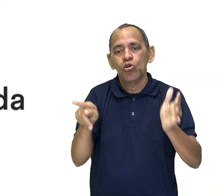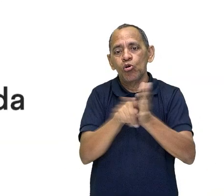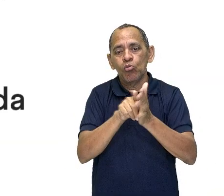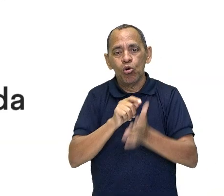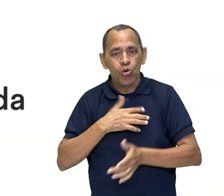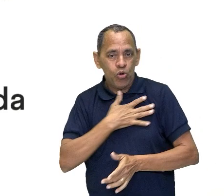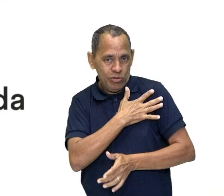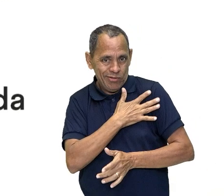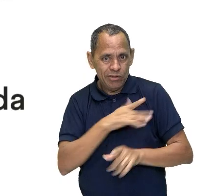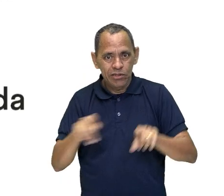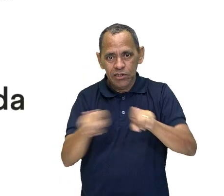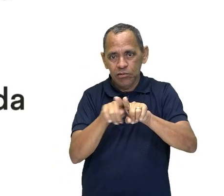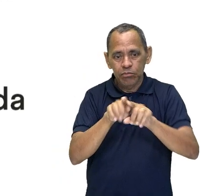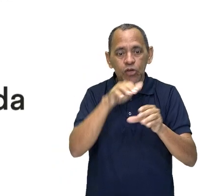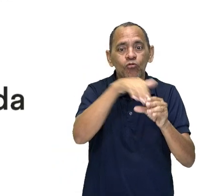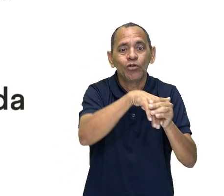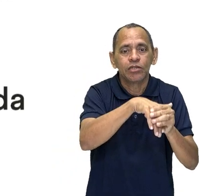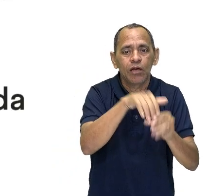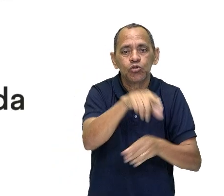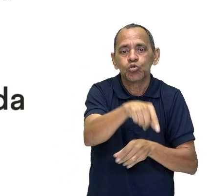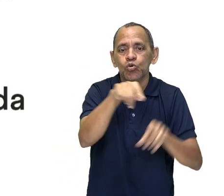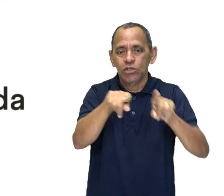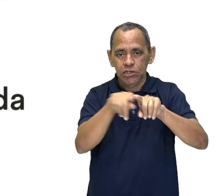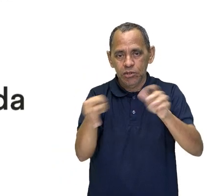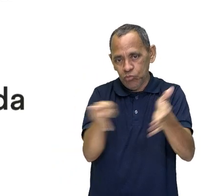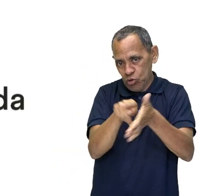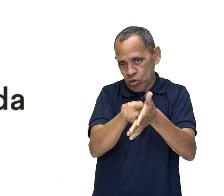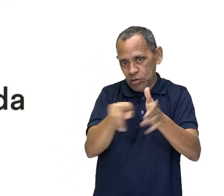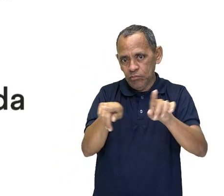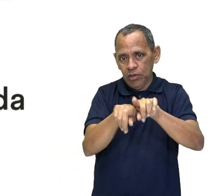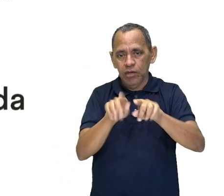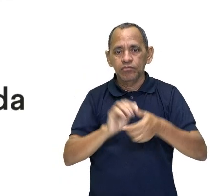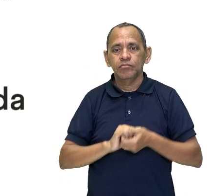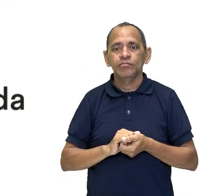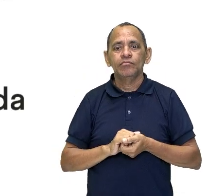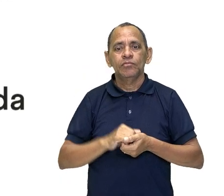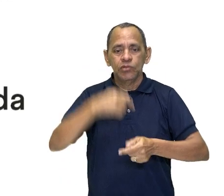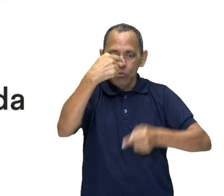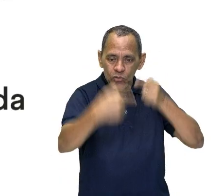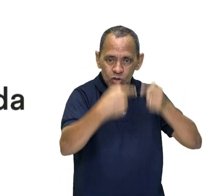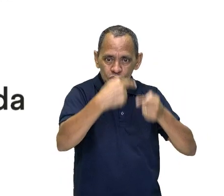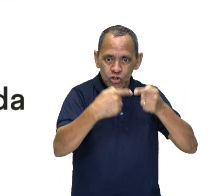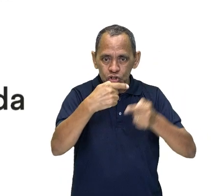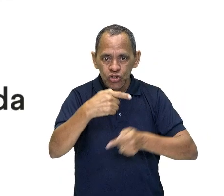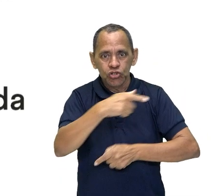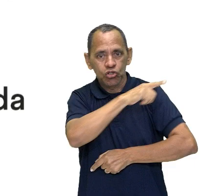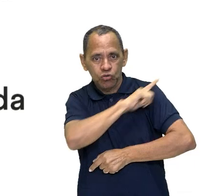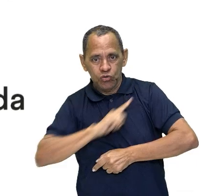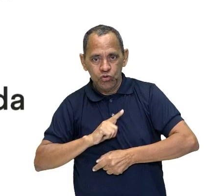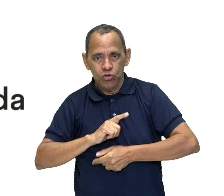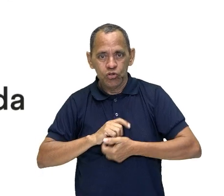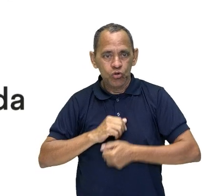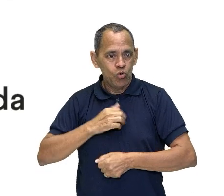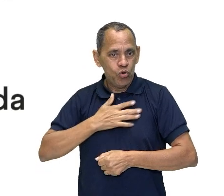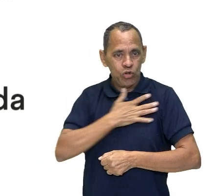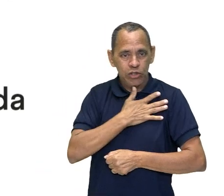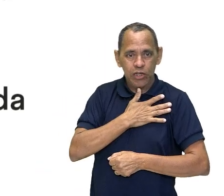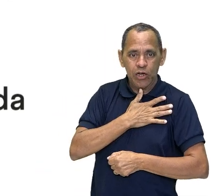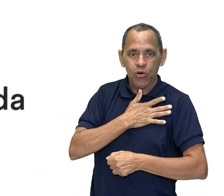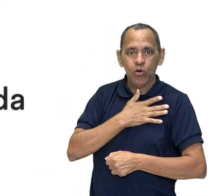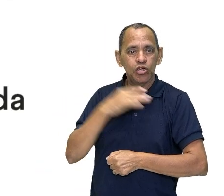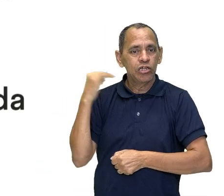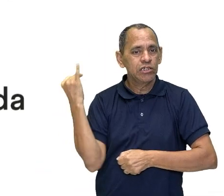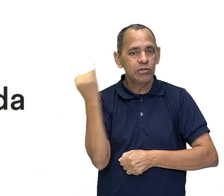texto. Vamos lá. Para a política dos governadores, desse certo, o coronel era uma figura